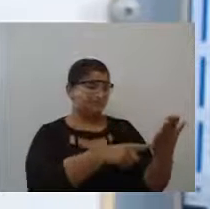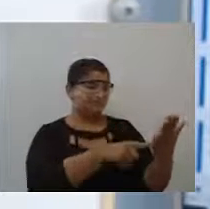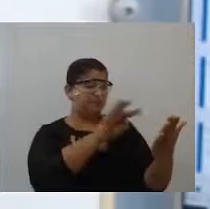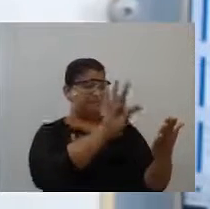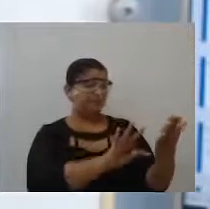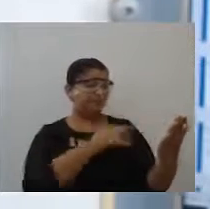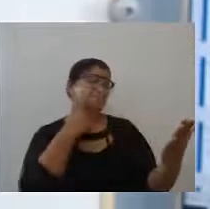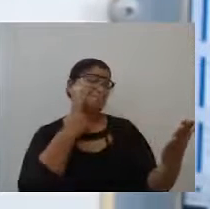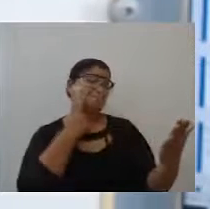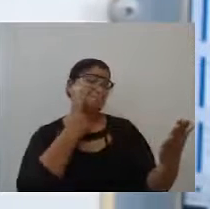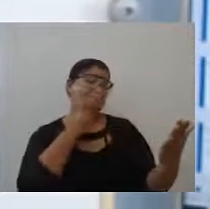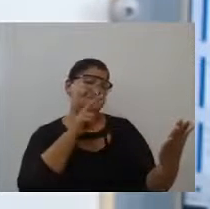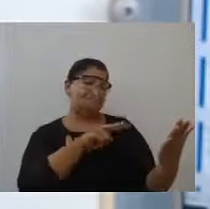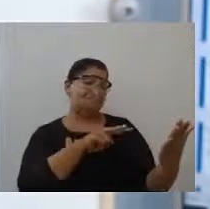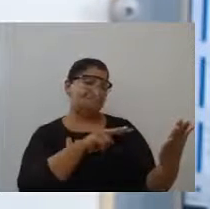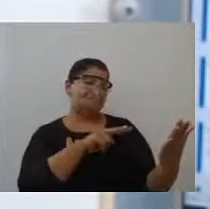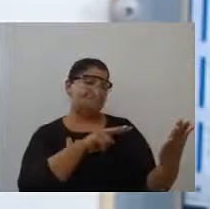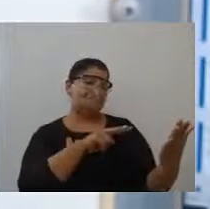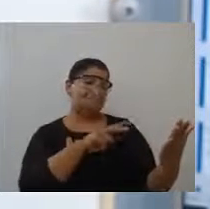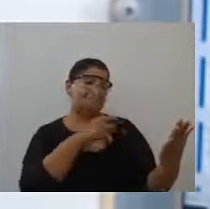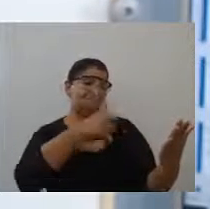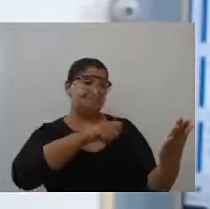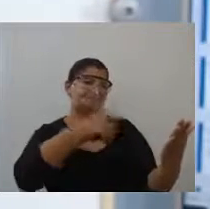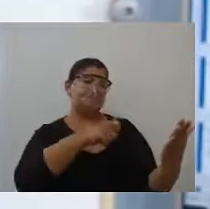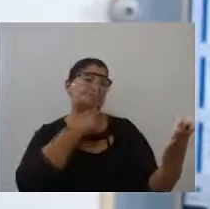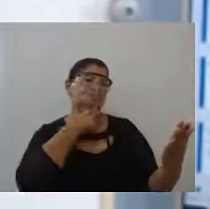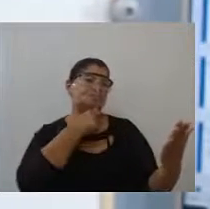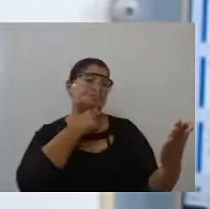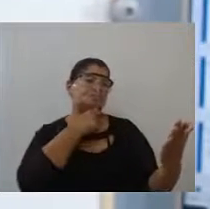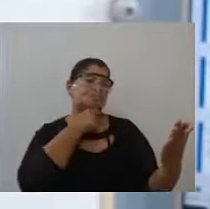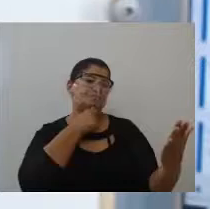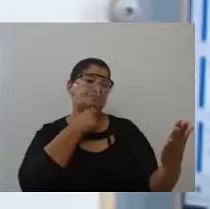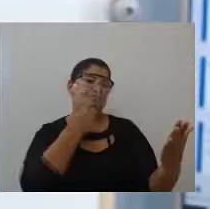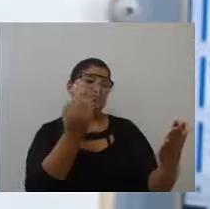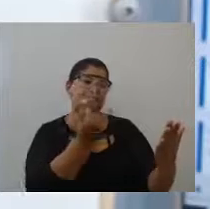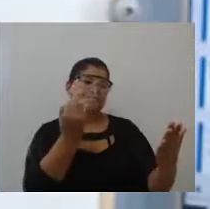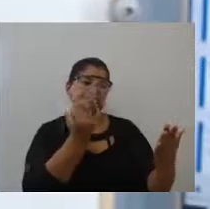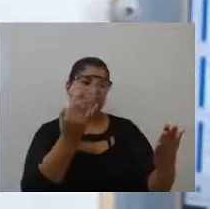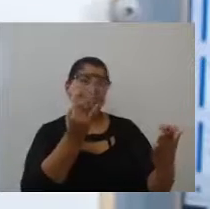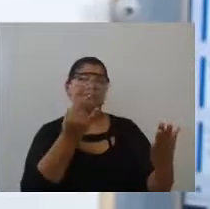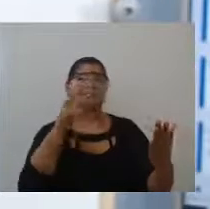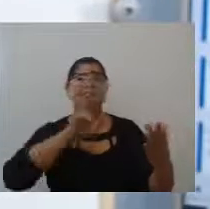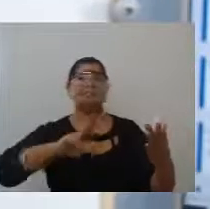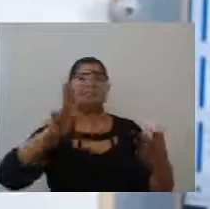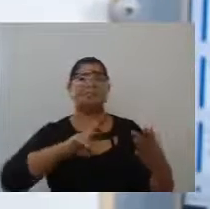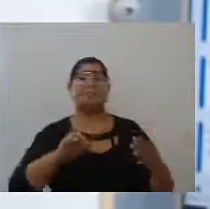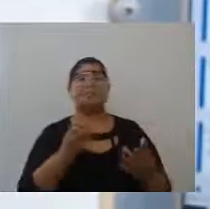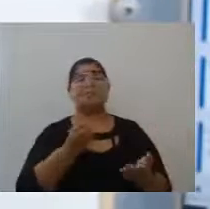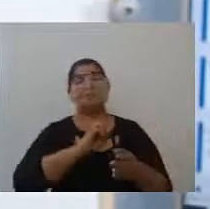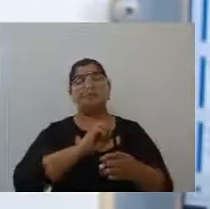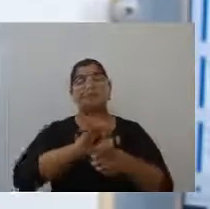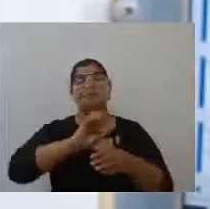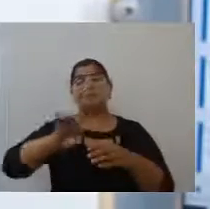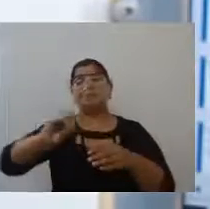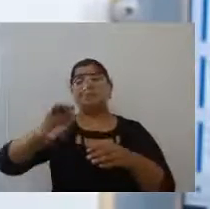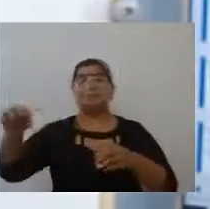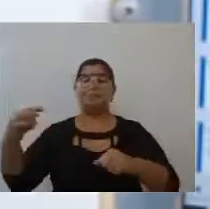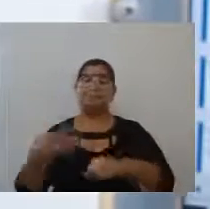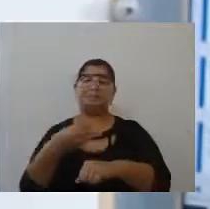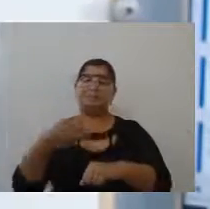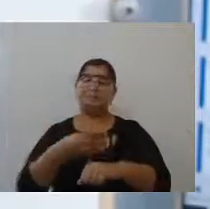viu claramente que a pessoa não avaliou a credibilidade e a utilidade. Mandou porque achou